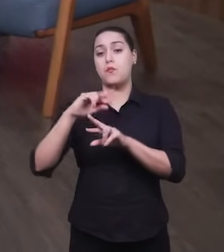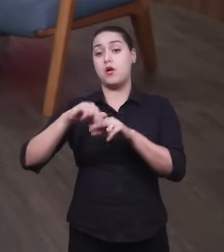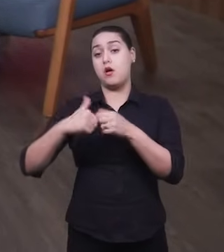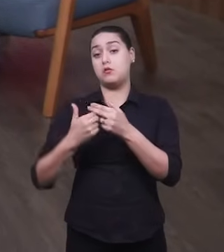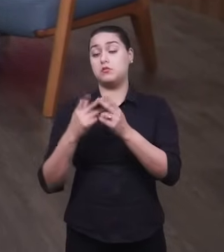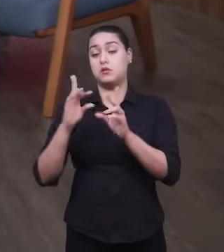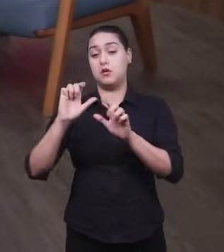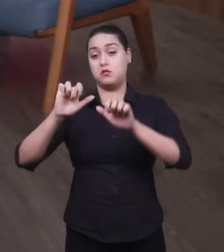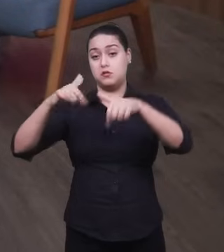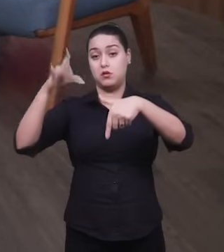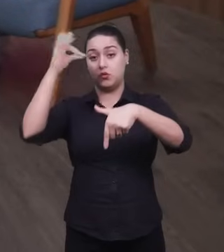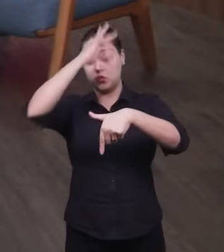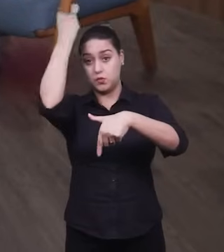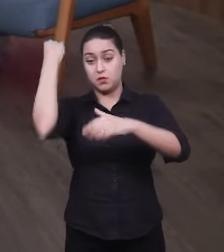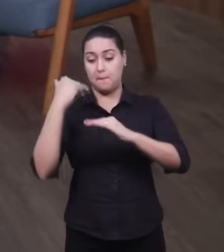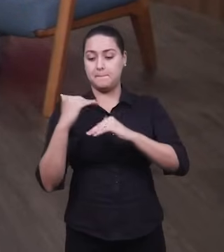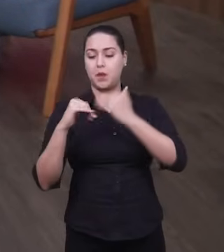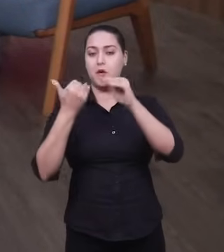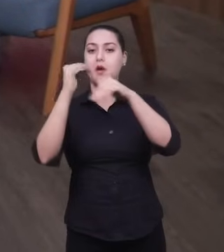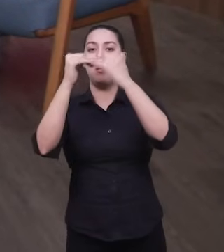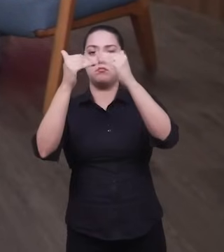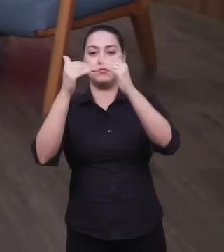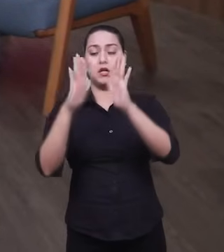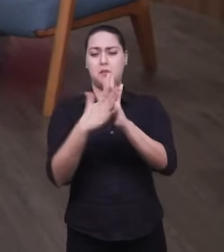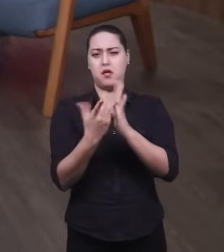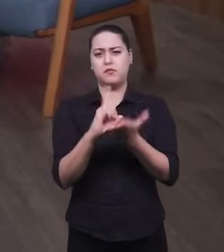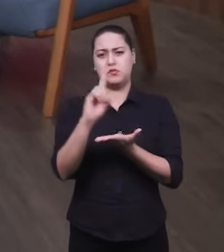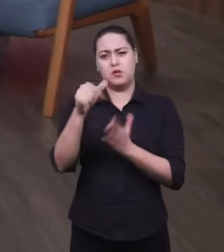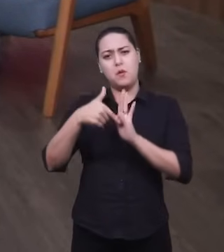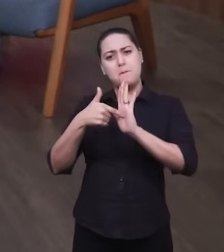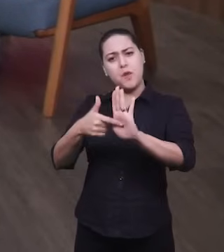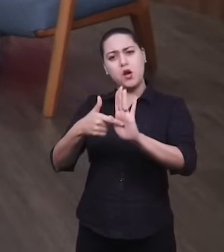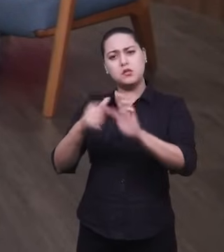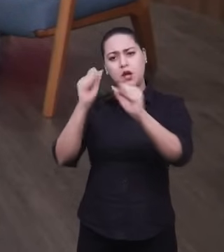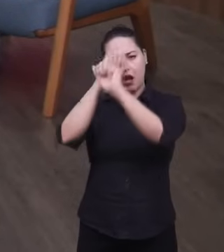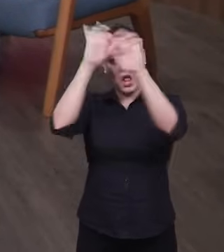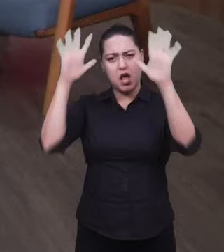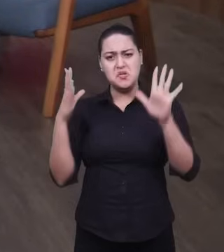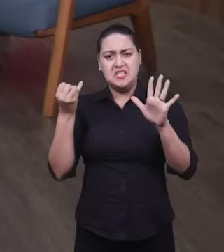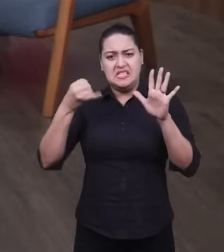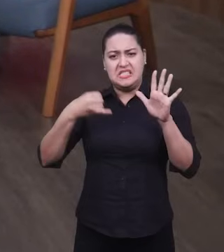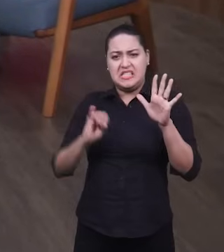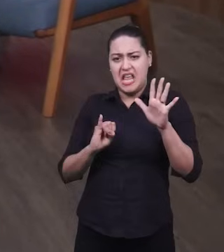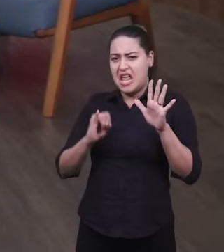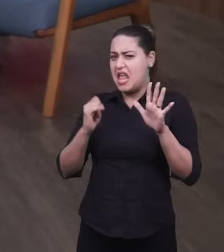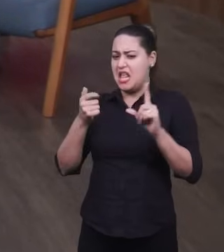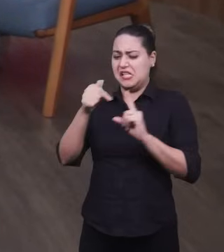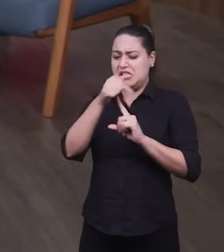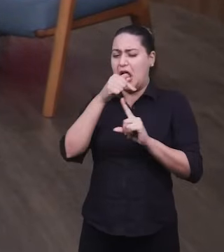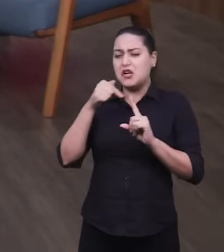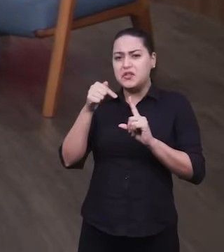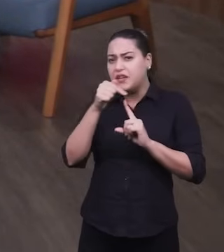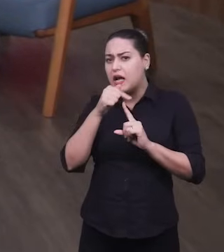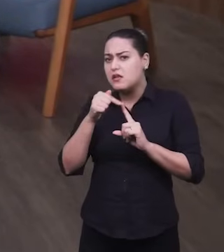pela ação do Espírito Santo. E a palavra de Deus é clara sobre isso, né, Sérgio? Sem